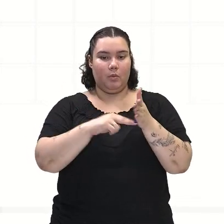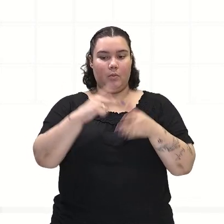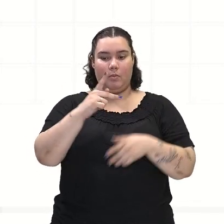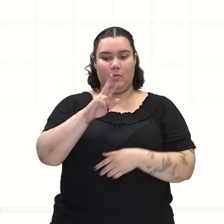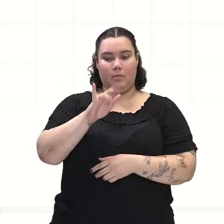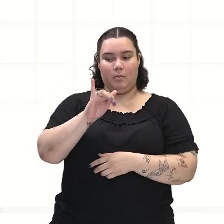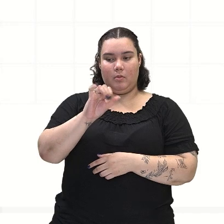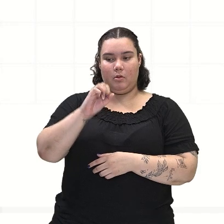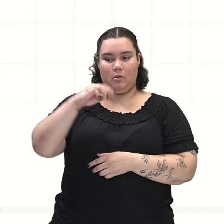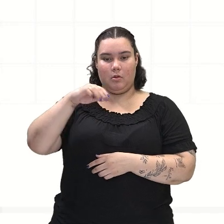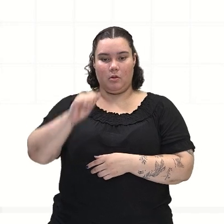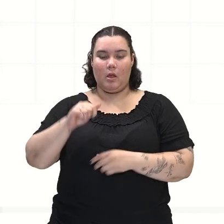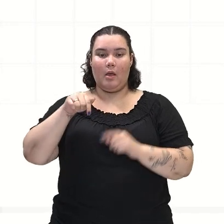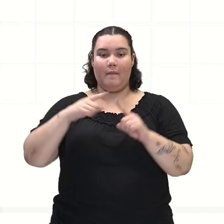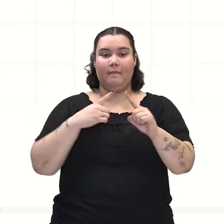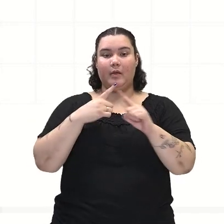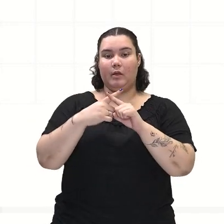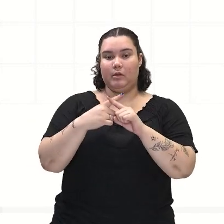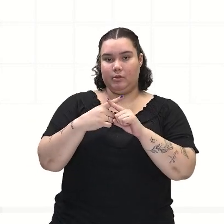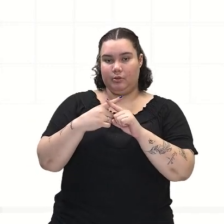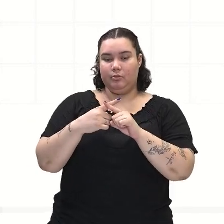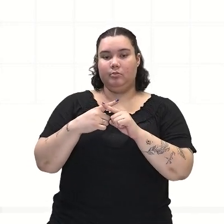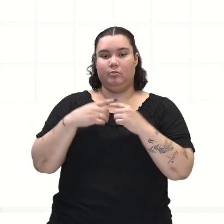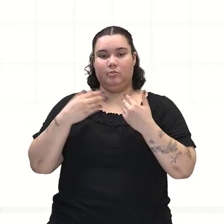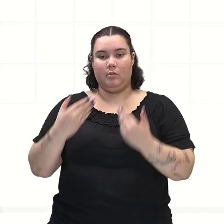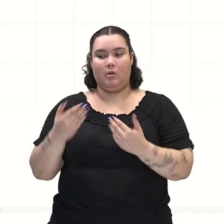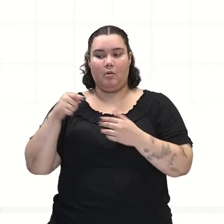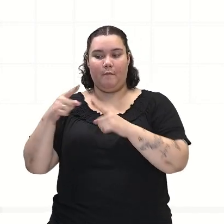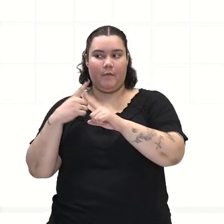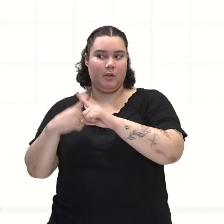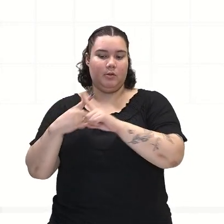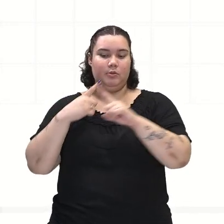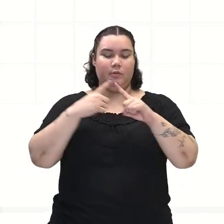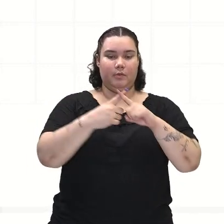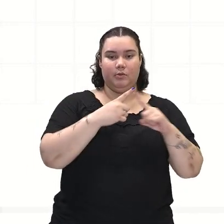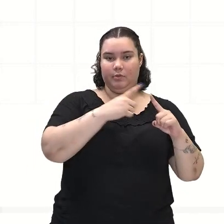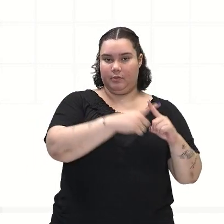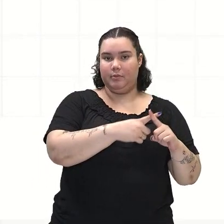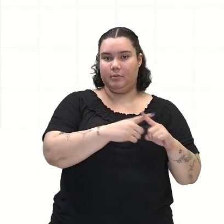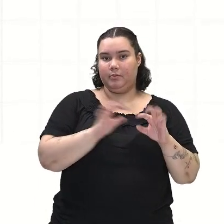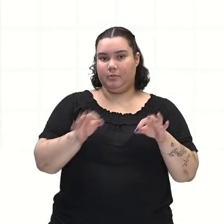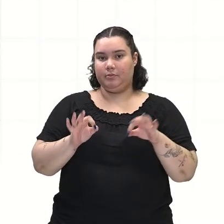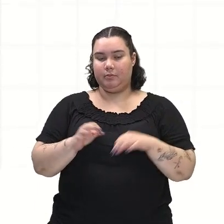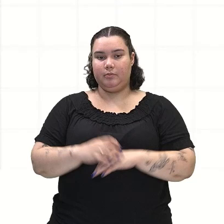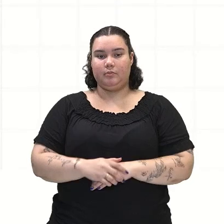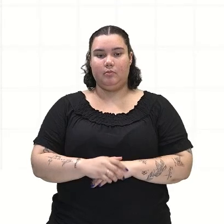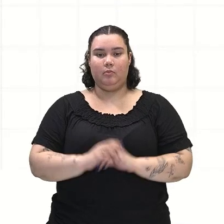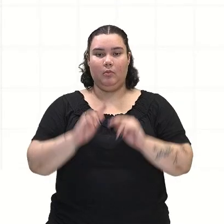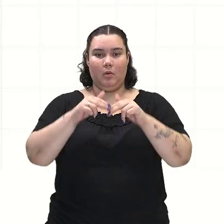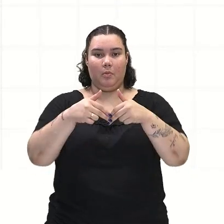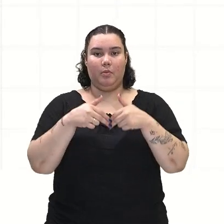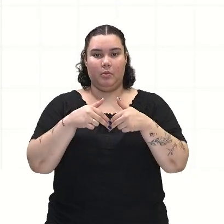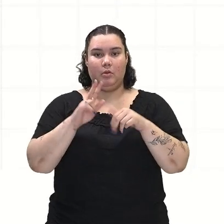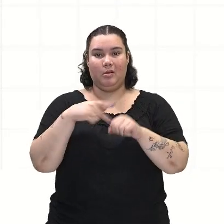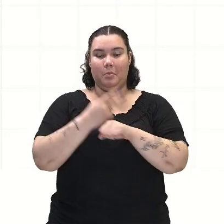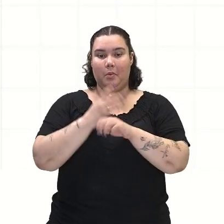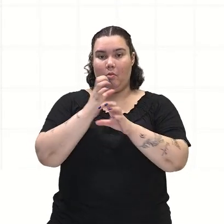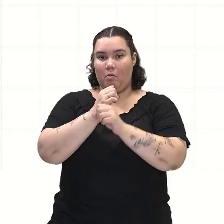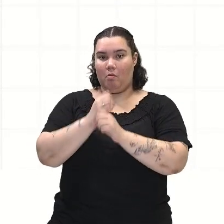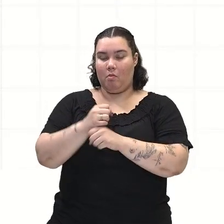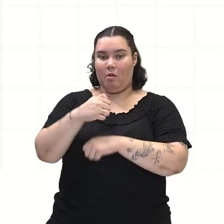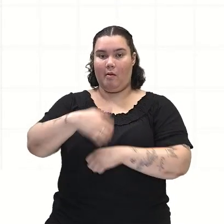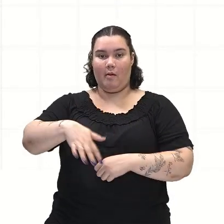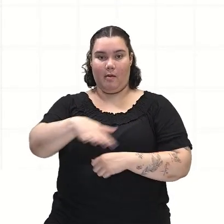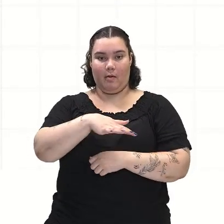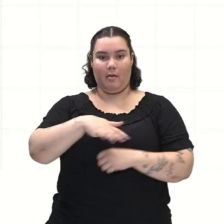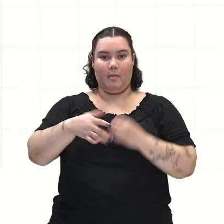vou multiplicar aqui, ó, as unidades, beleza? Então, por isso que depois que eu calculo a área